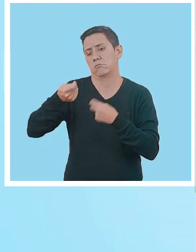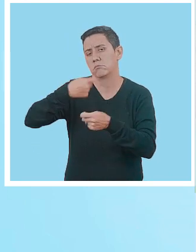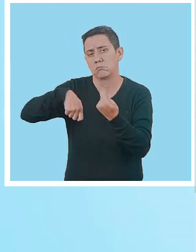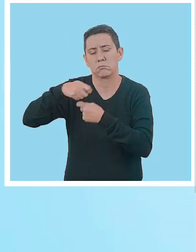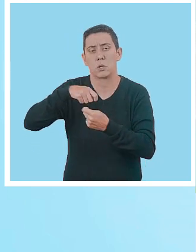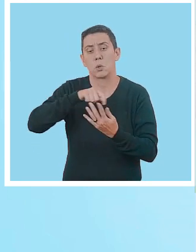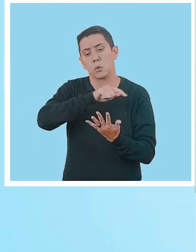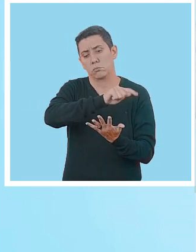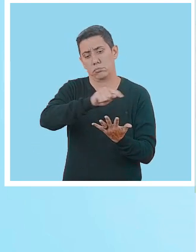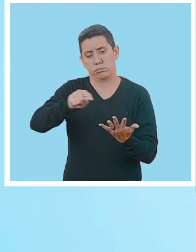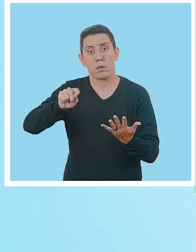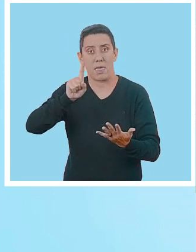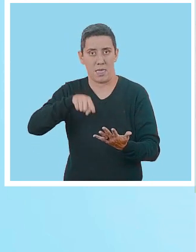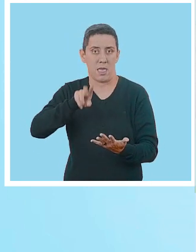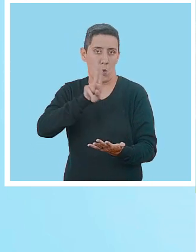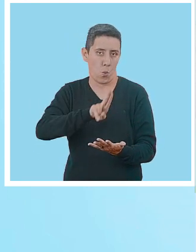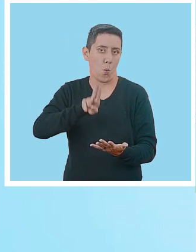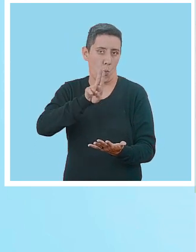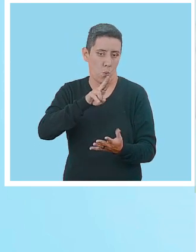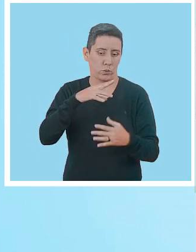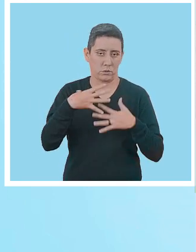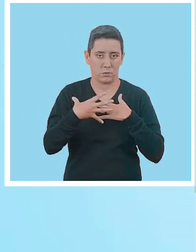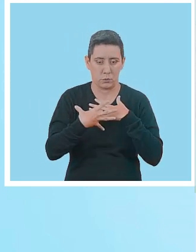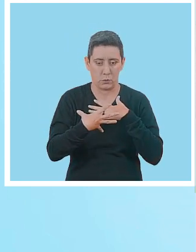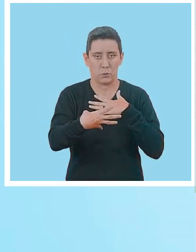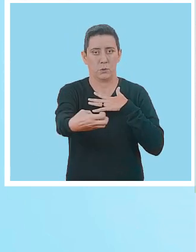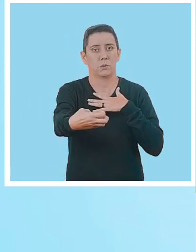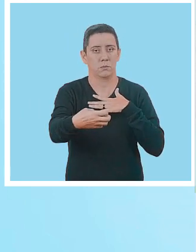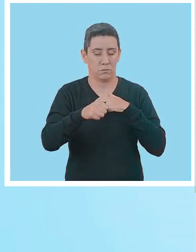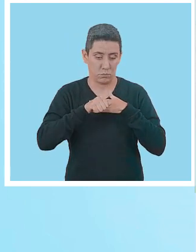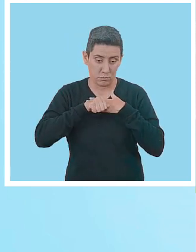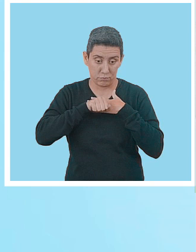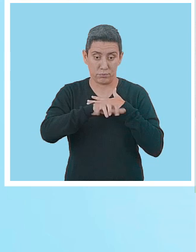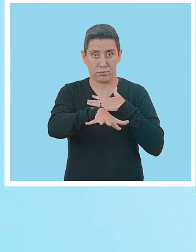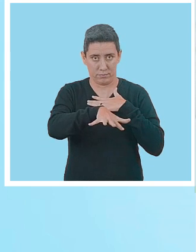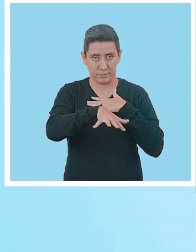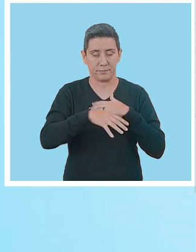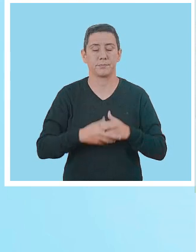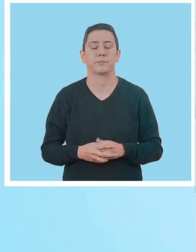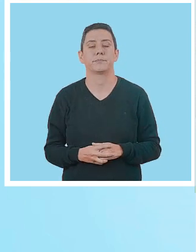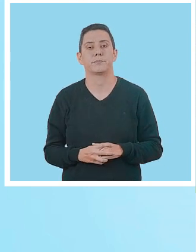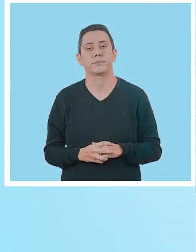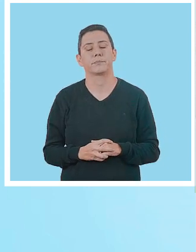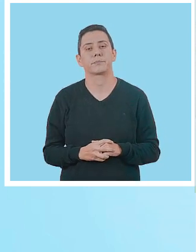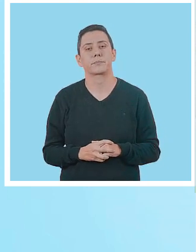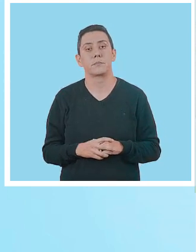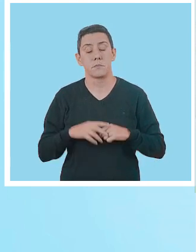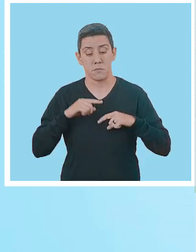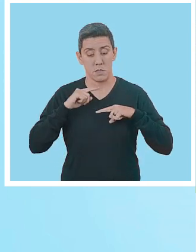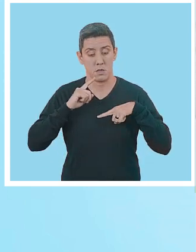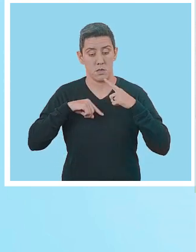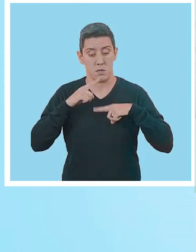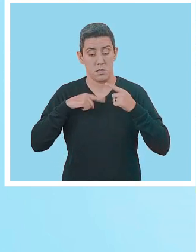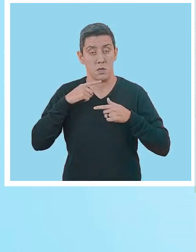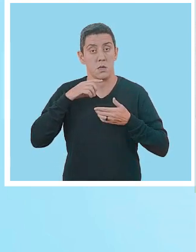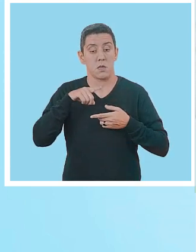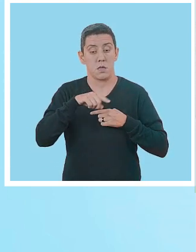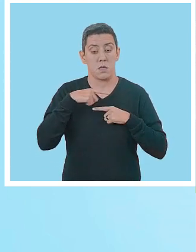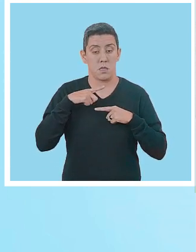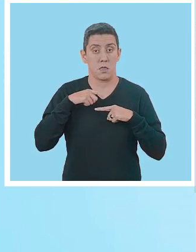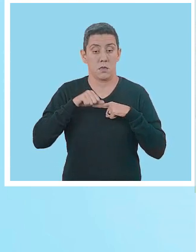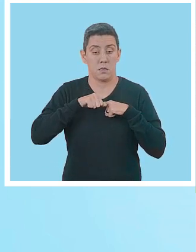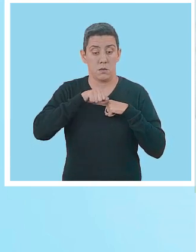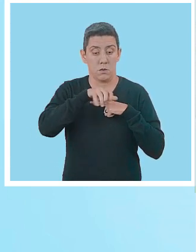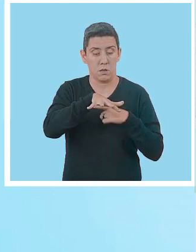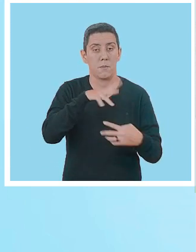consumidoras né E todos esses daí conectados à rede de distribuição né podem